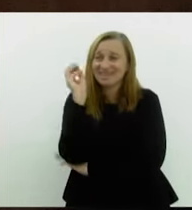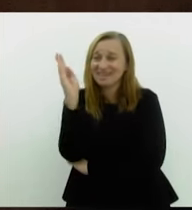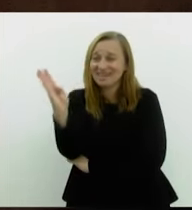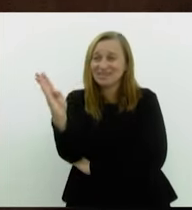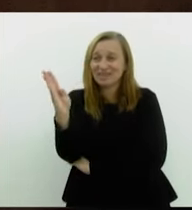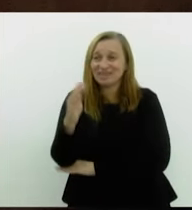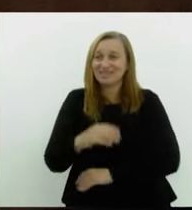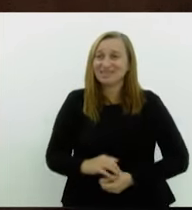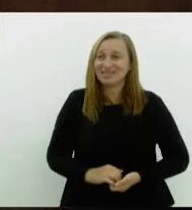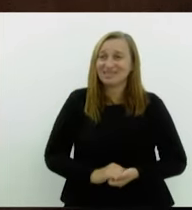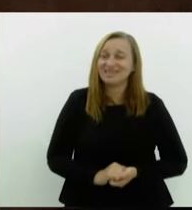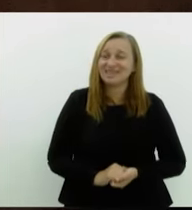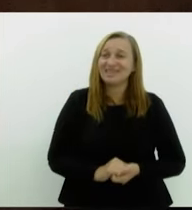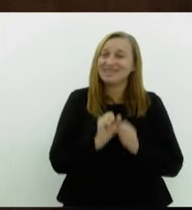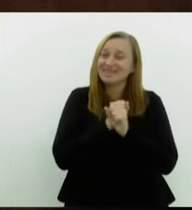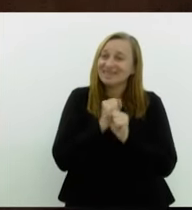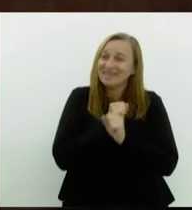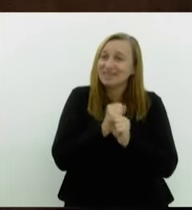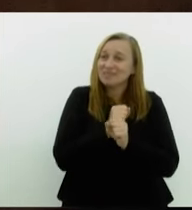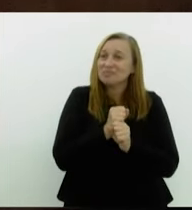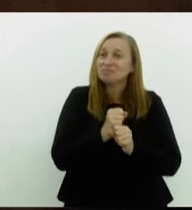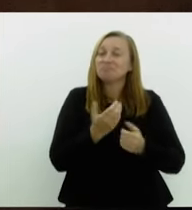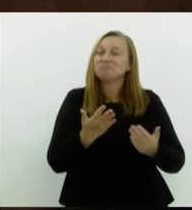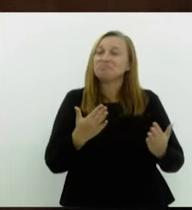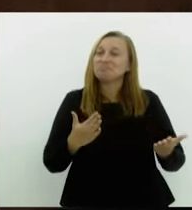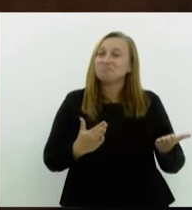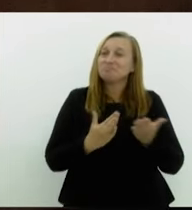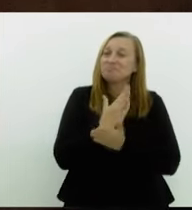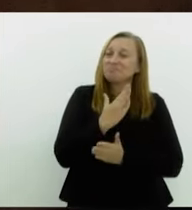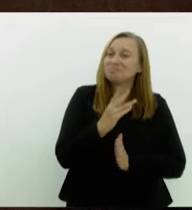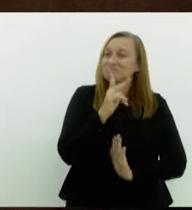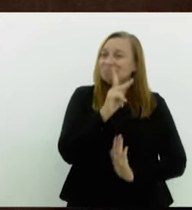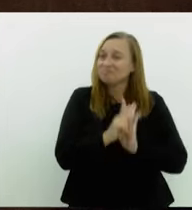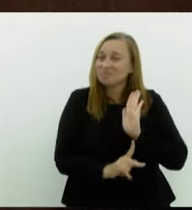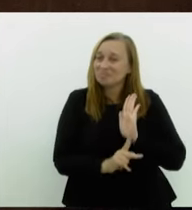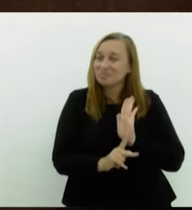anos executamos o projeto